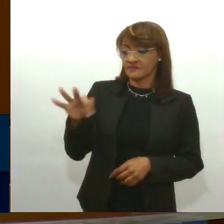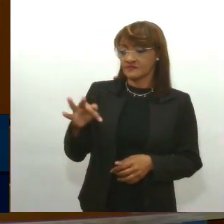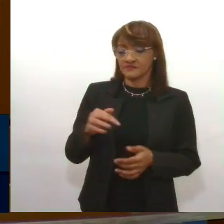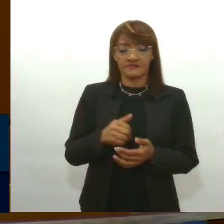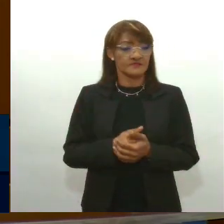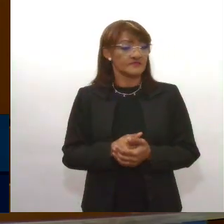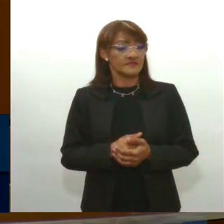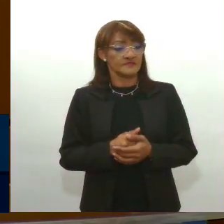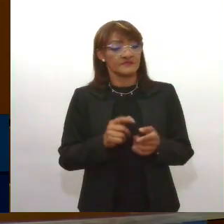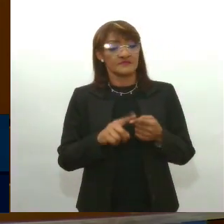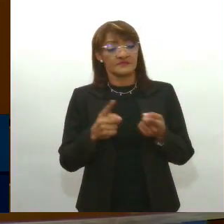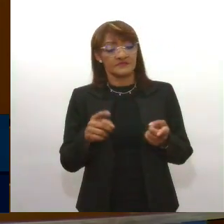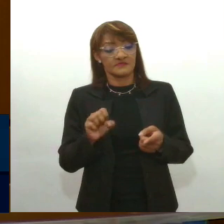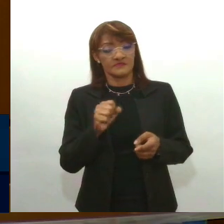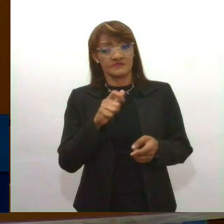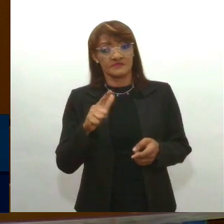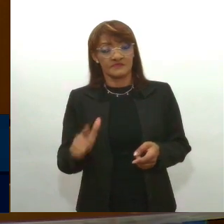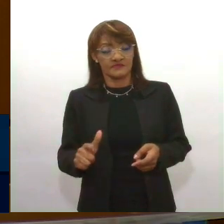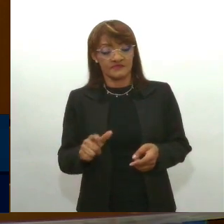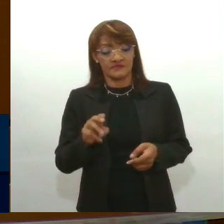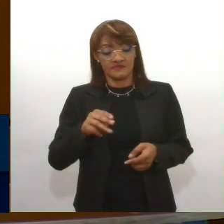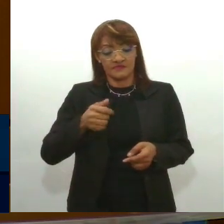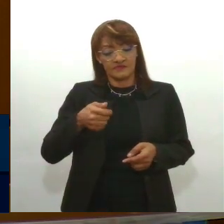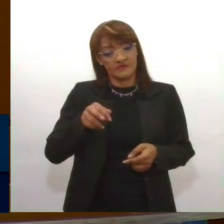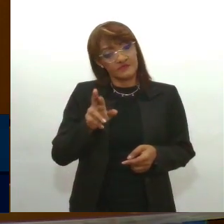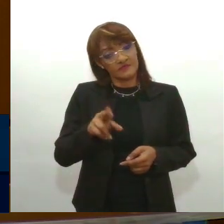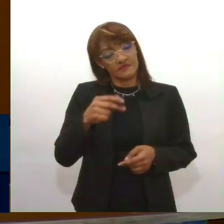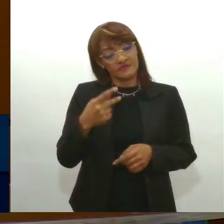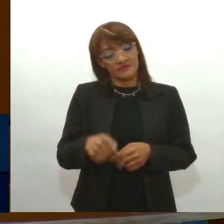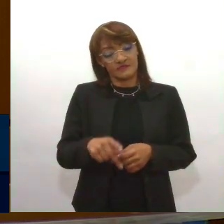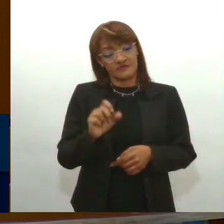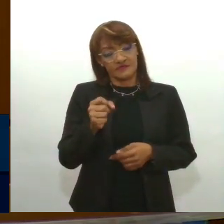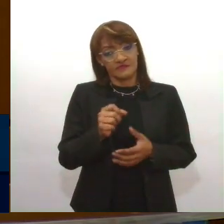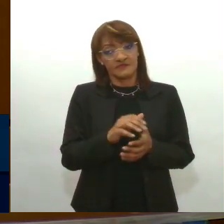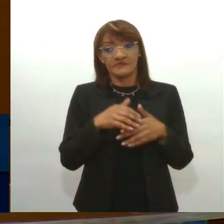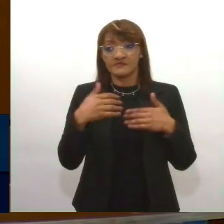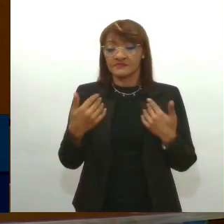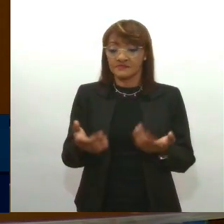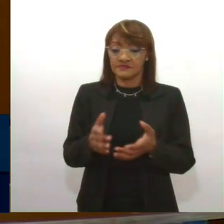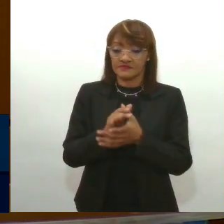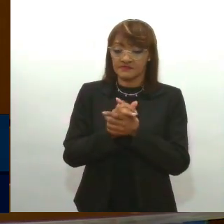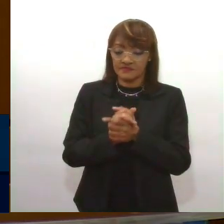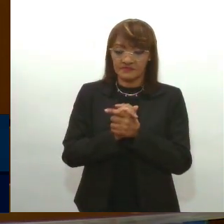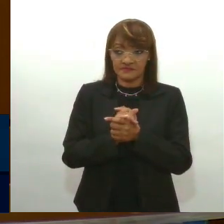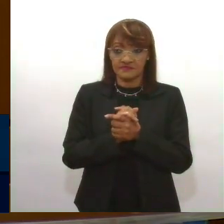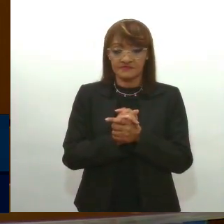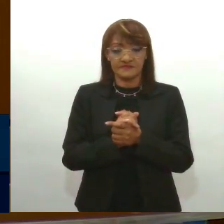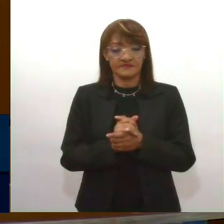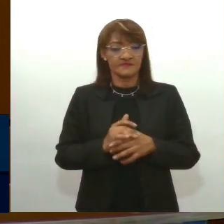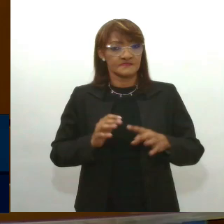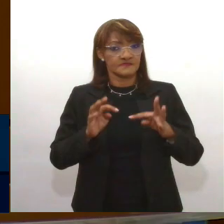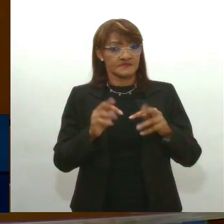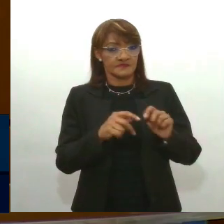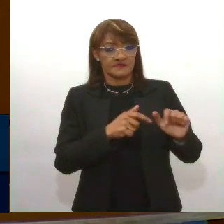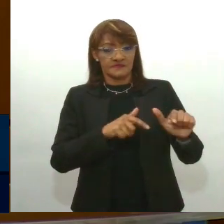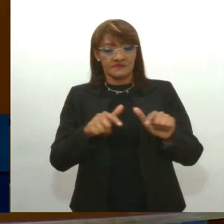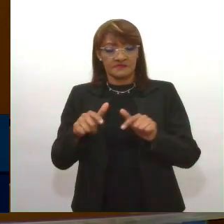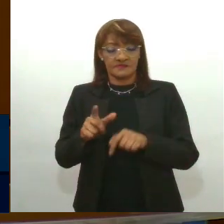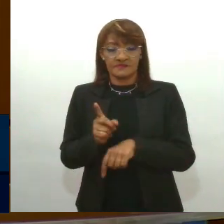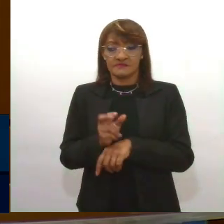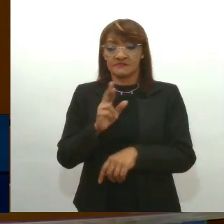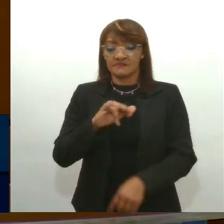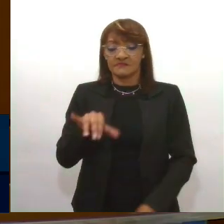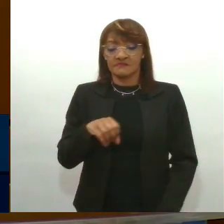Militar do Estado de Sergipe então parabenizar aqui o trabalho de Dr João Elói do trabalho de